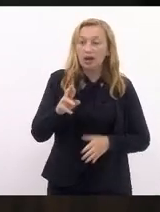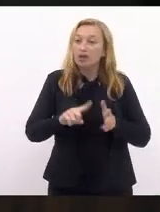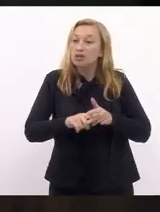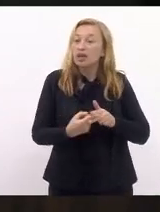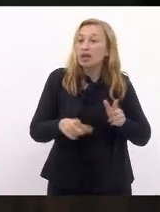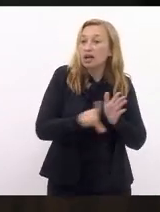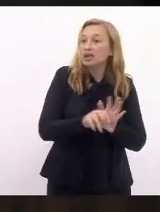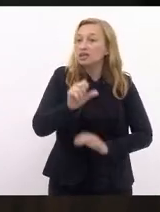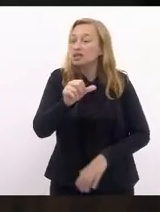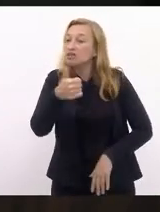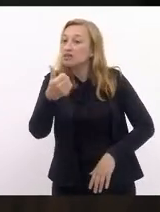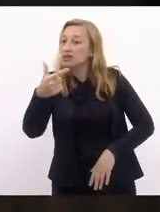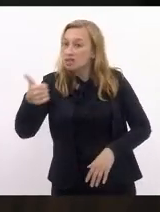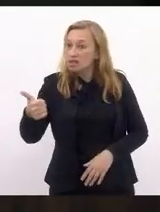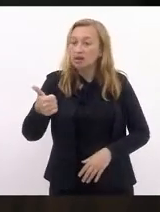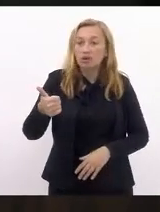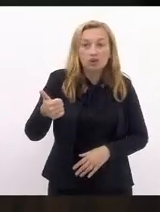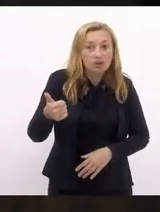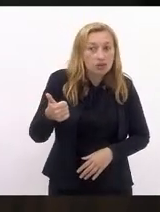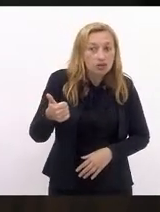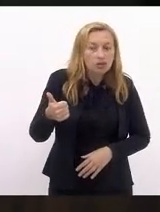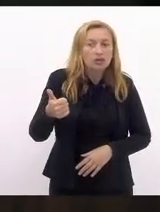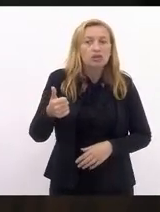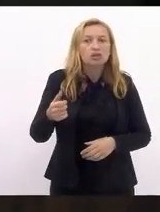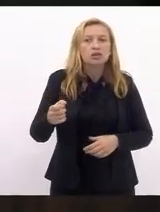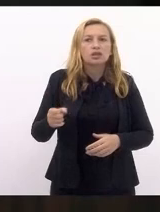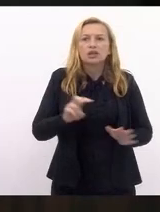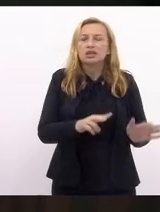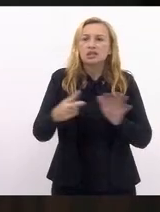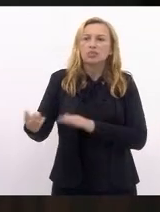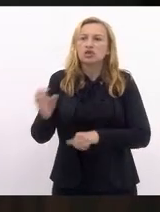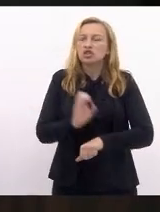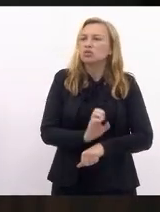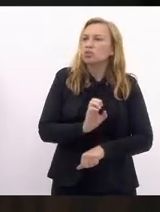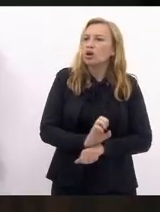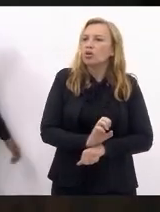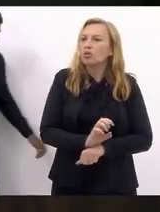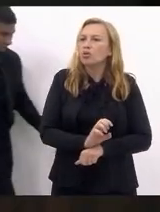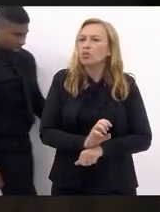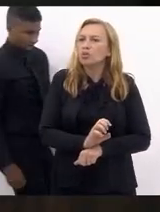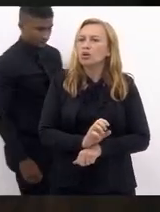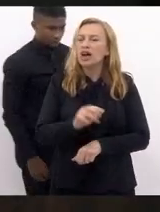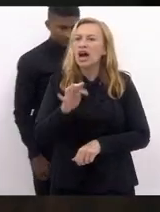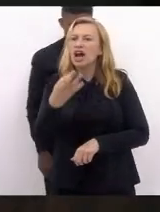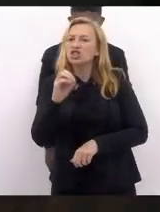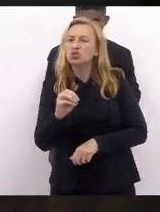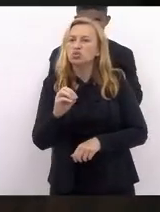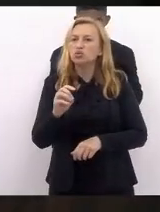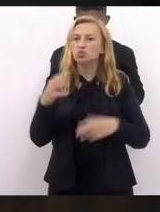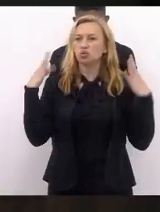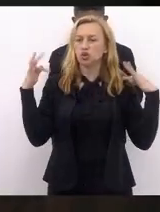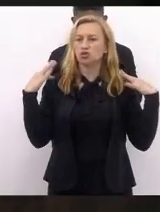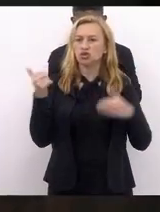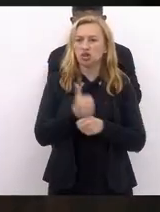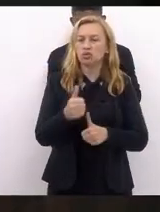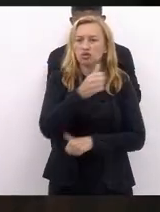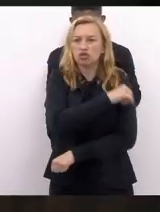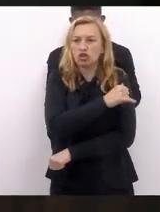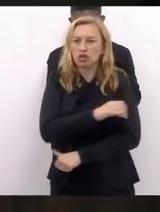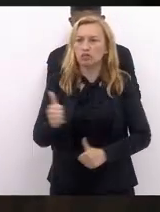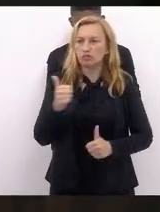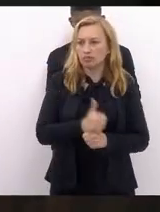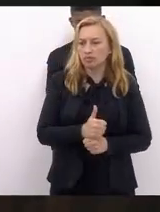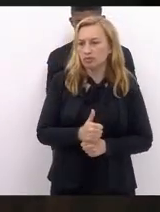5245t Janeiro dá uma ideia que vai incluir no calendário de datas comemorativas de semana sábado ao do Astro turismo no âmbito do Estado do Rio de Janeiro